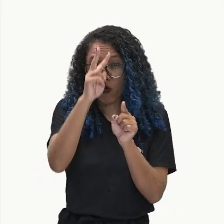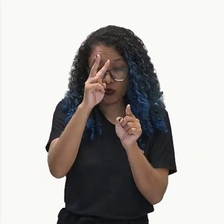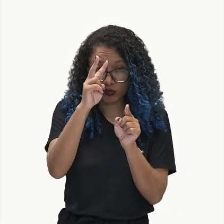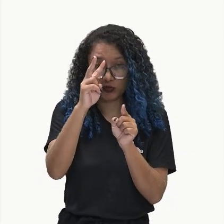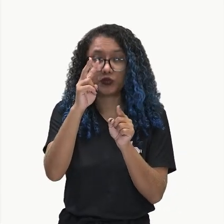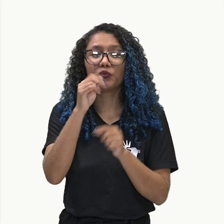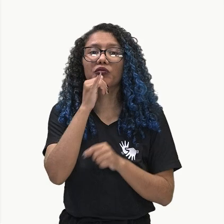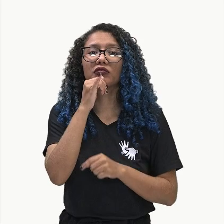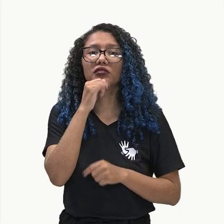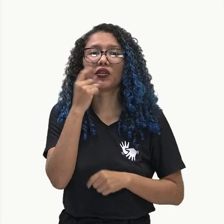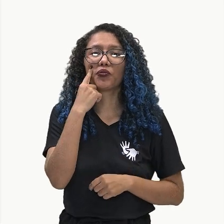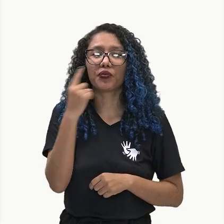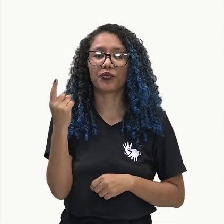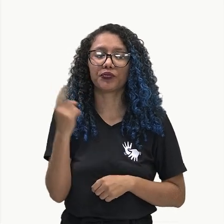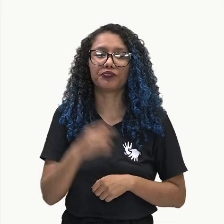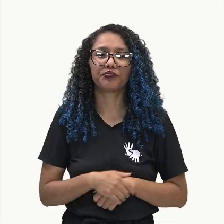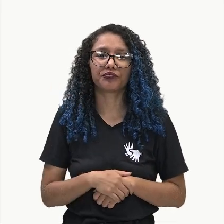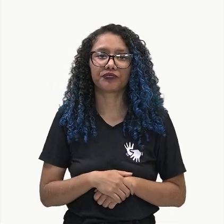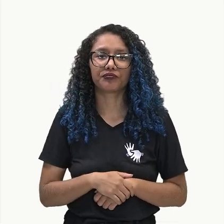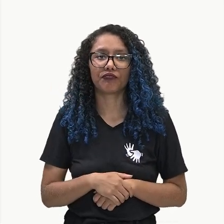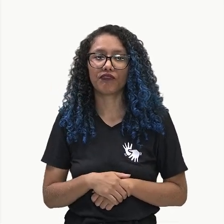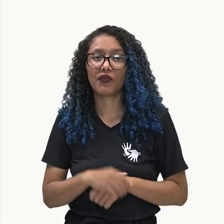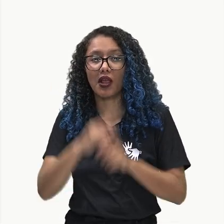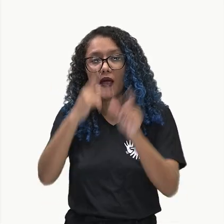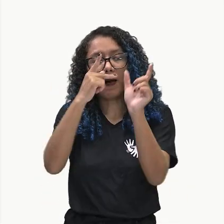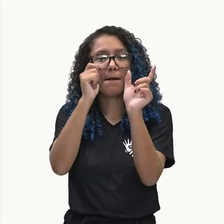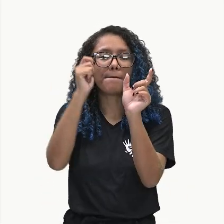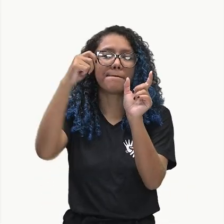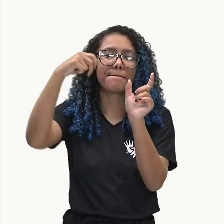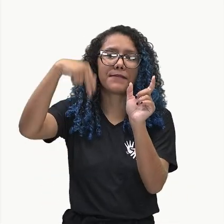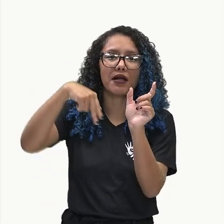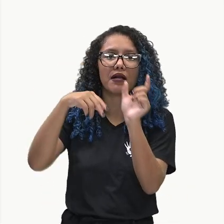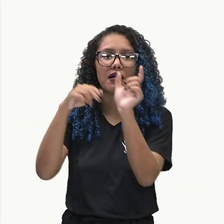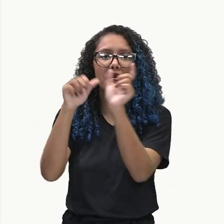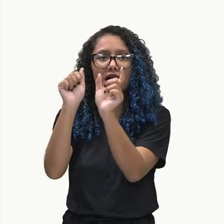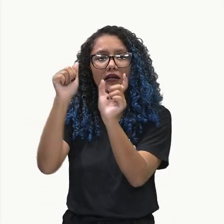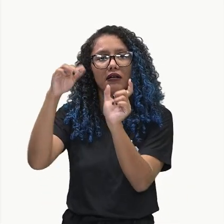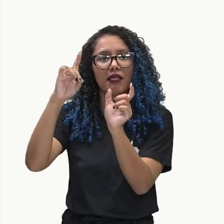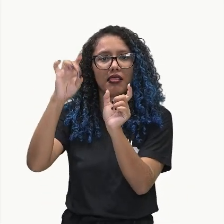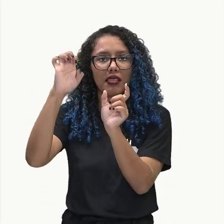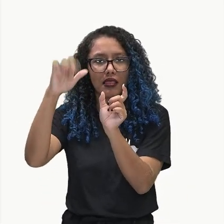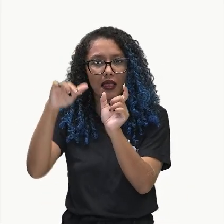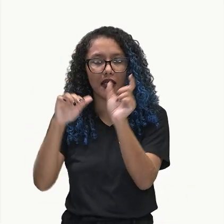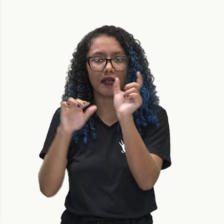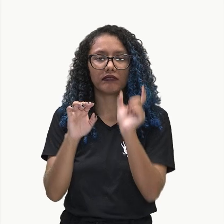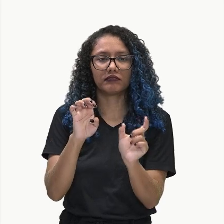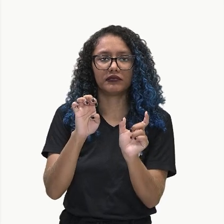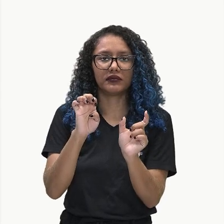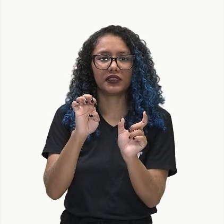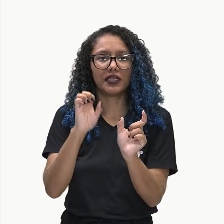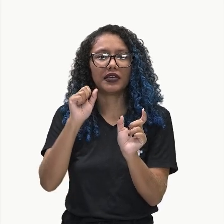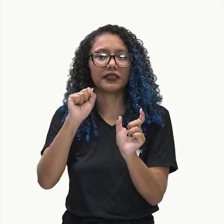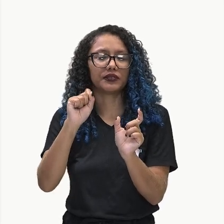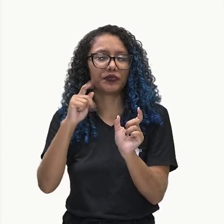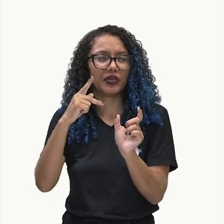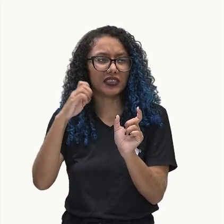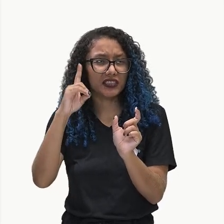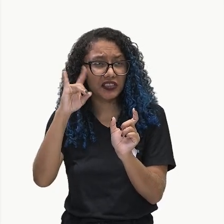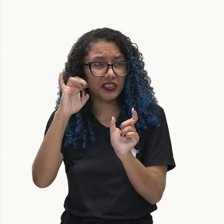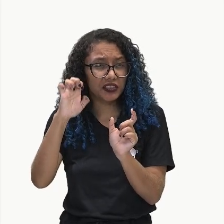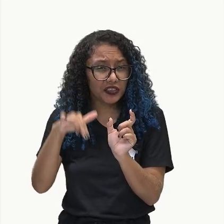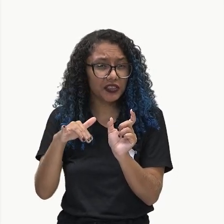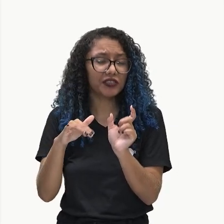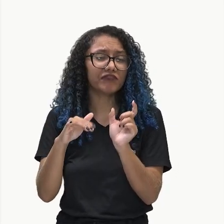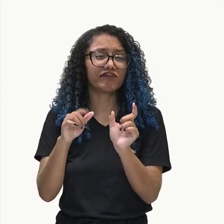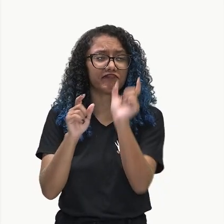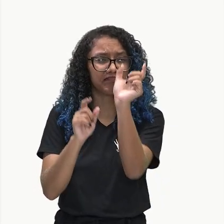Por exemplo, el pan, el andén, el espadín, el jamón, el atum.